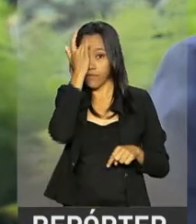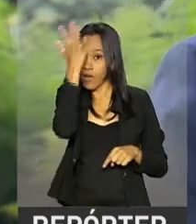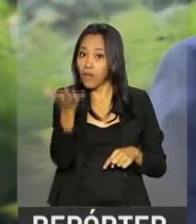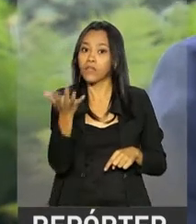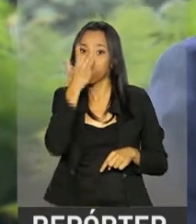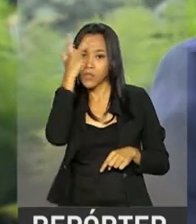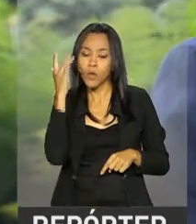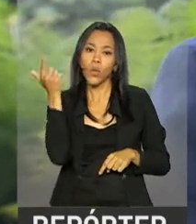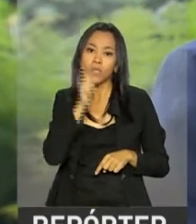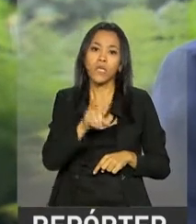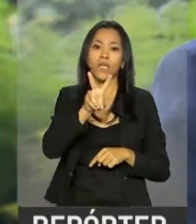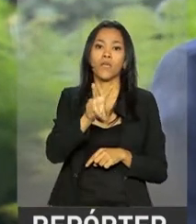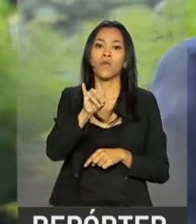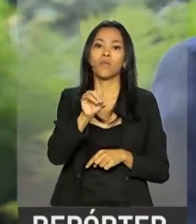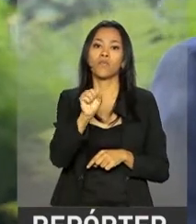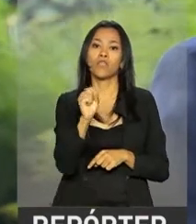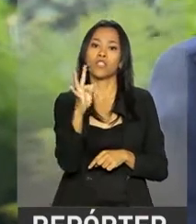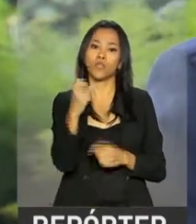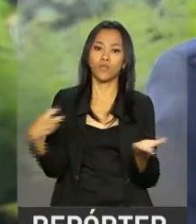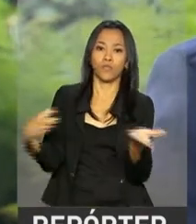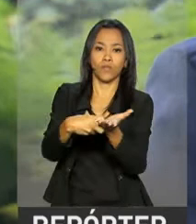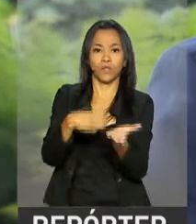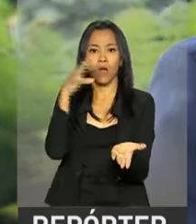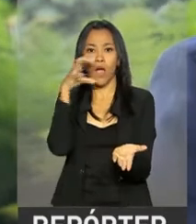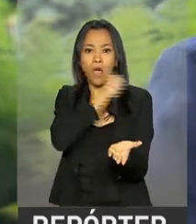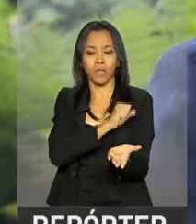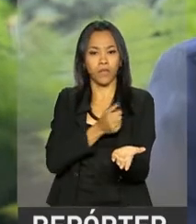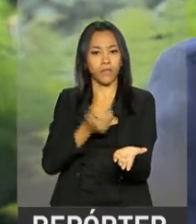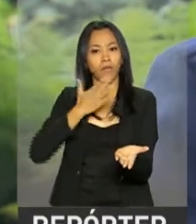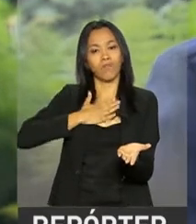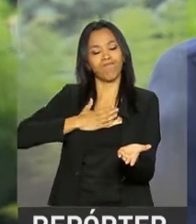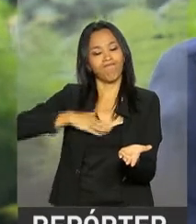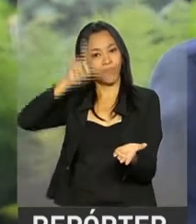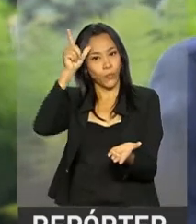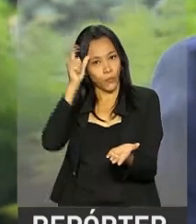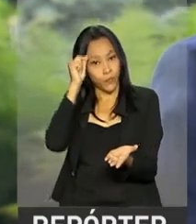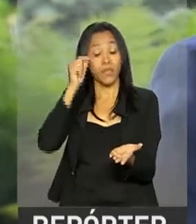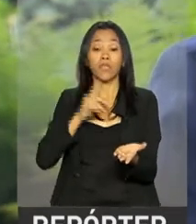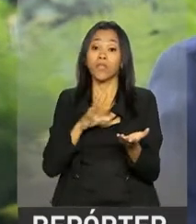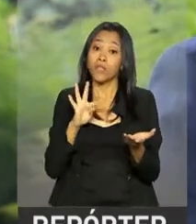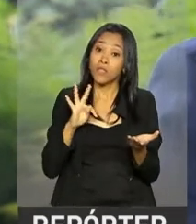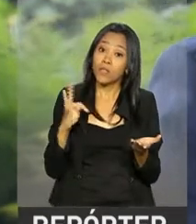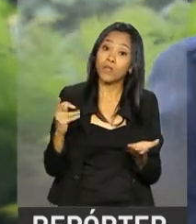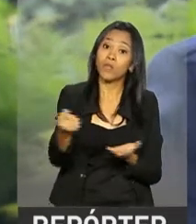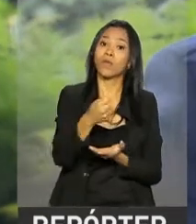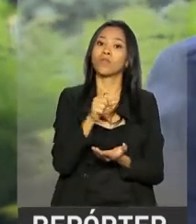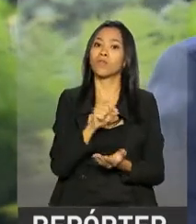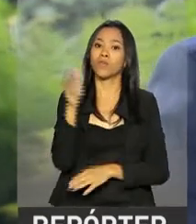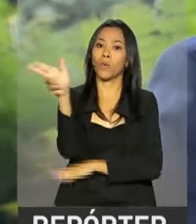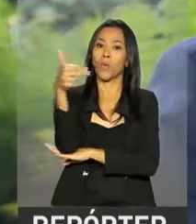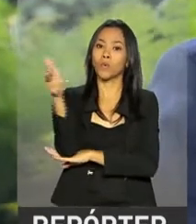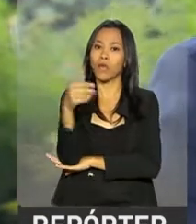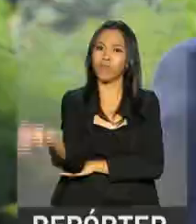a pessoa vai obter um visto de uma forma mais rápida mais cômoda e o próprio funcionamento de toda a rede consular brasileira será